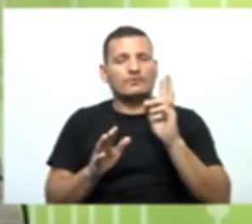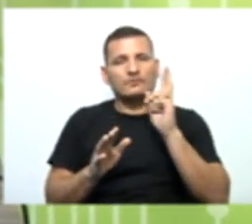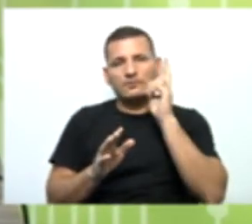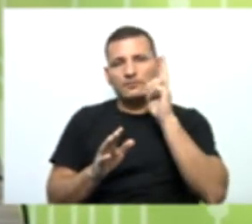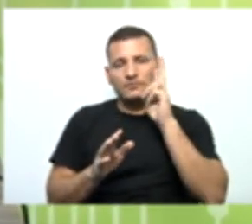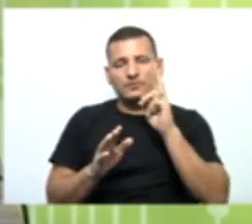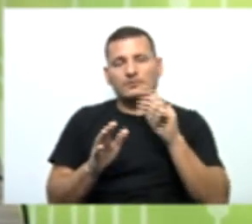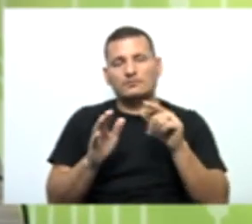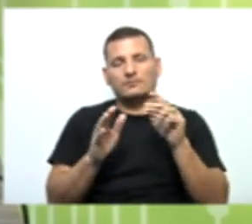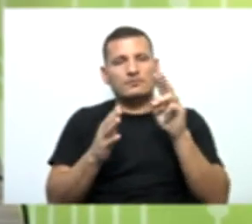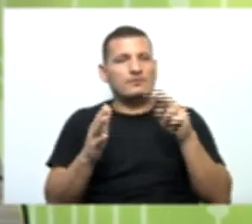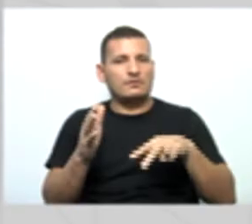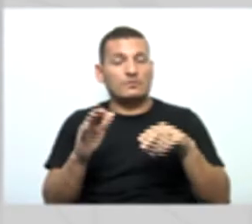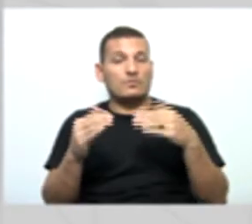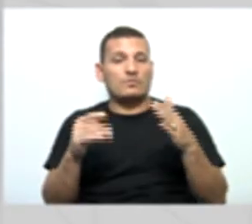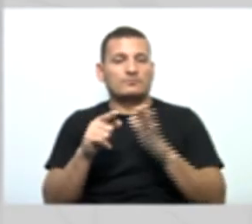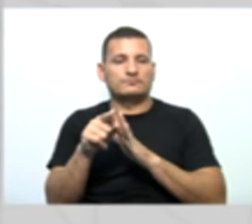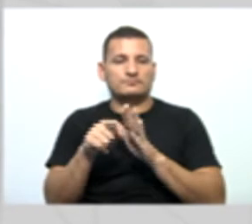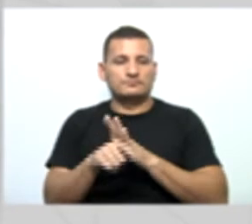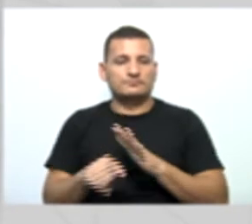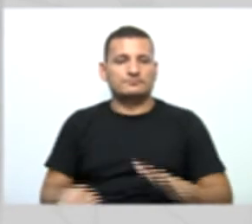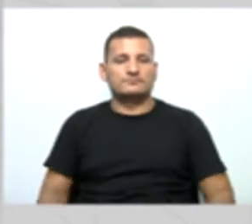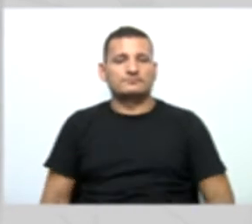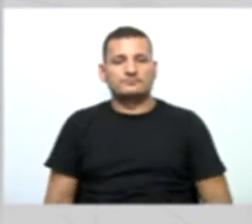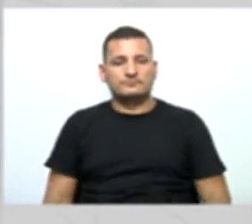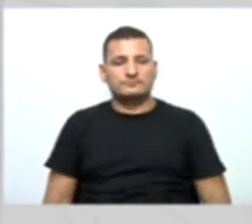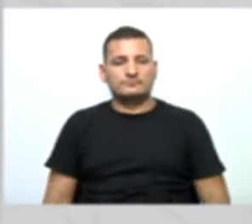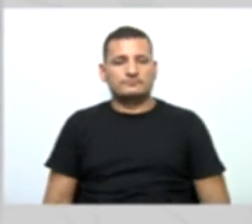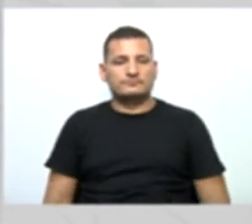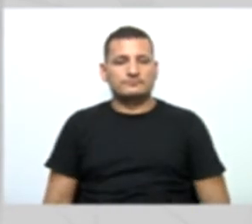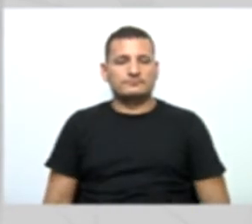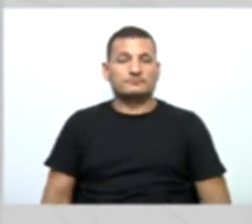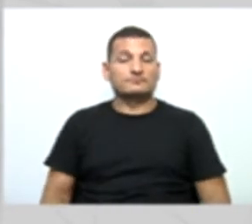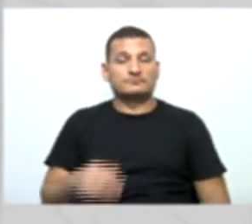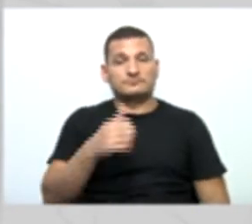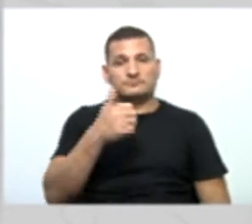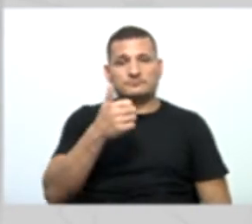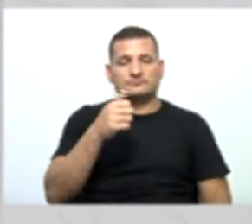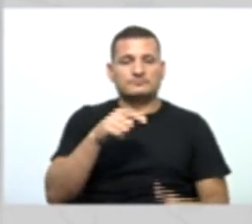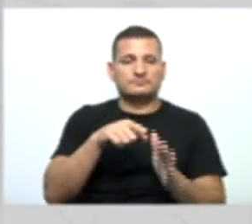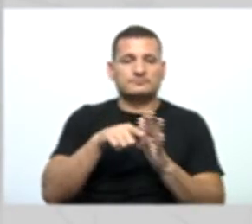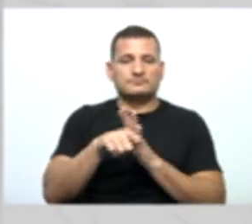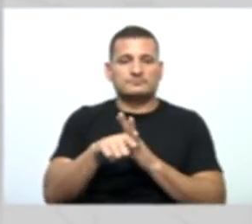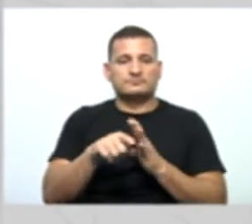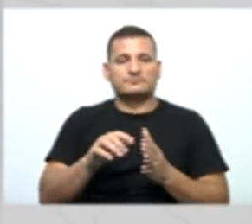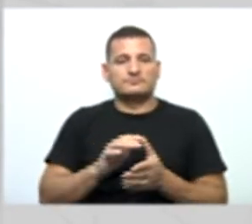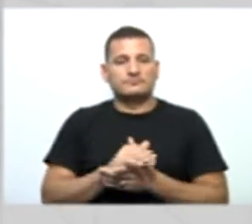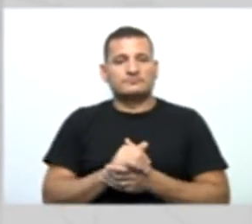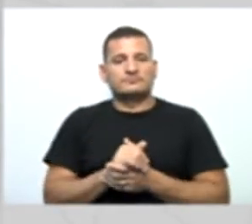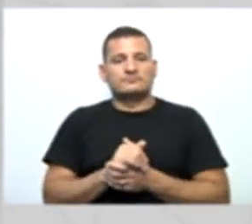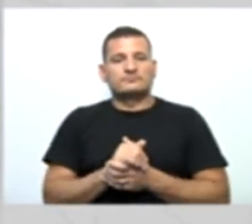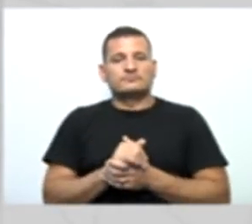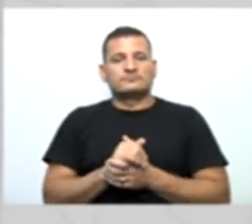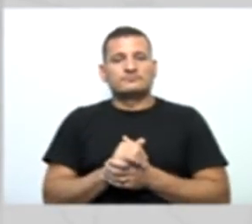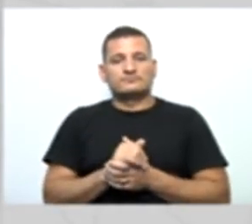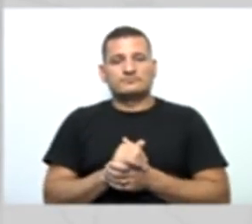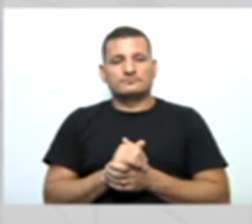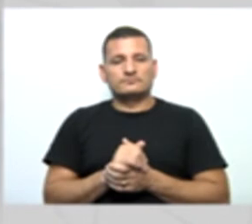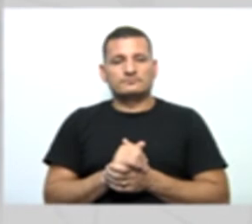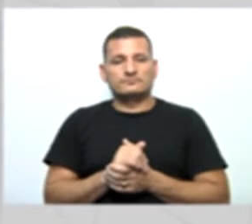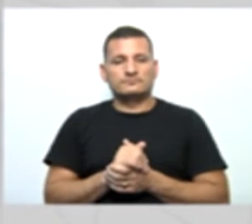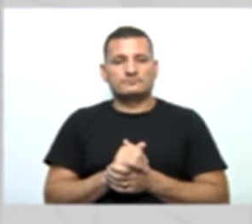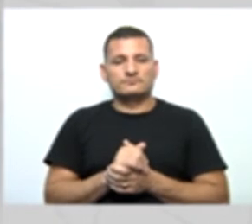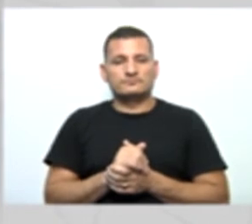foram as perguntas, ok? Olha aqui. Pergunta número 1. Primeiras orientações, né? Releia o slide da aula e responda as